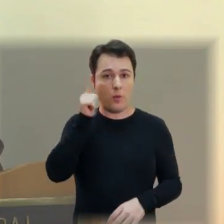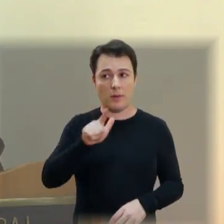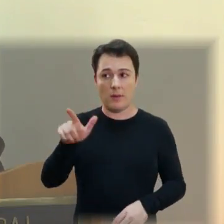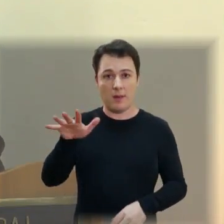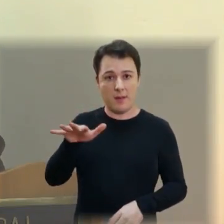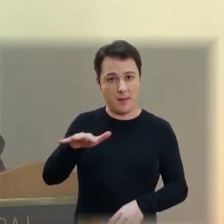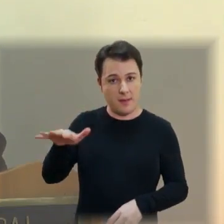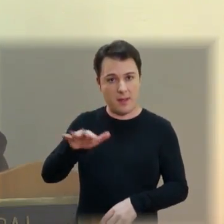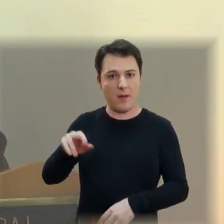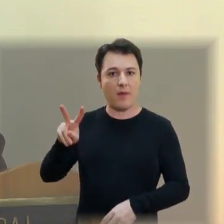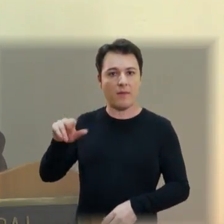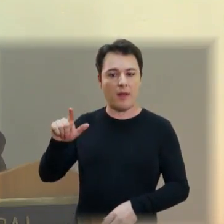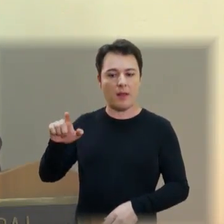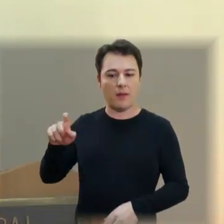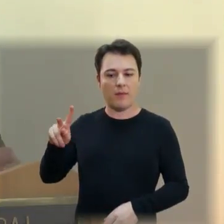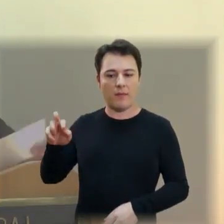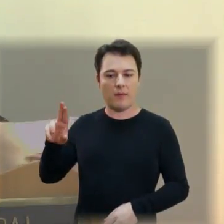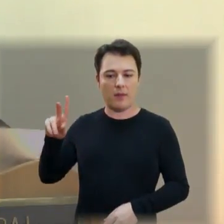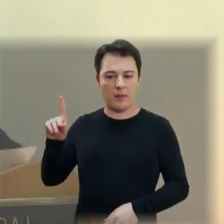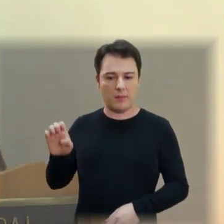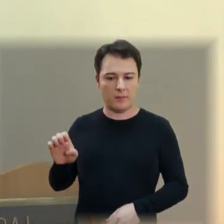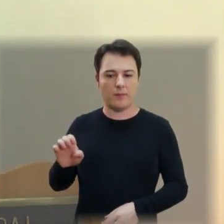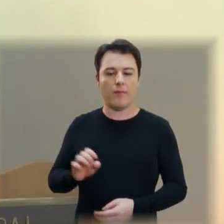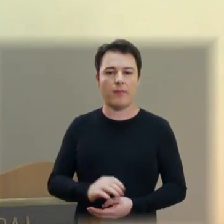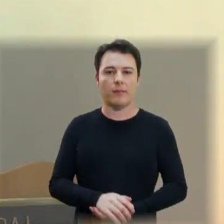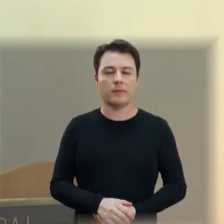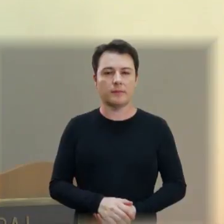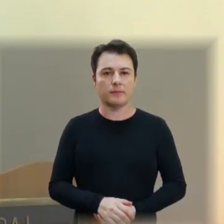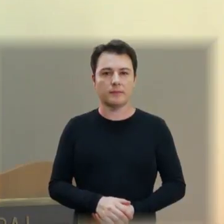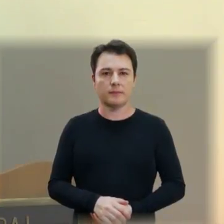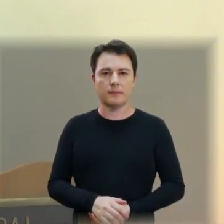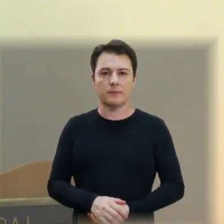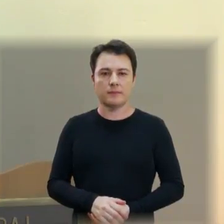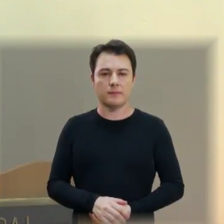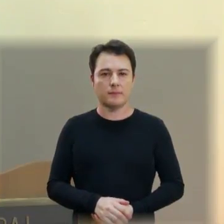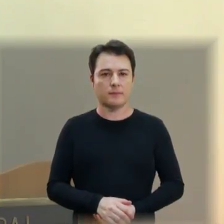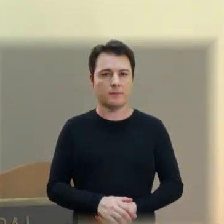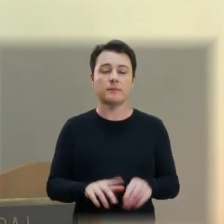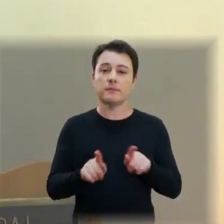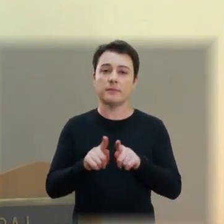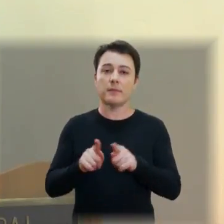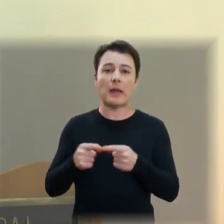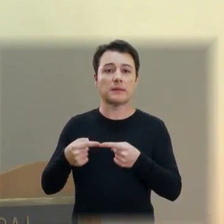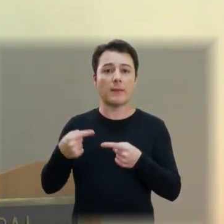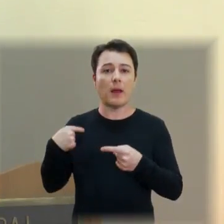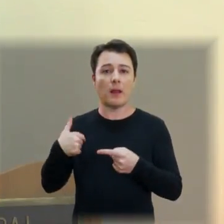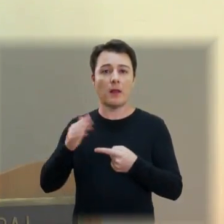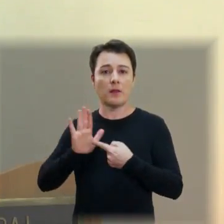aquela região da cidade de Araraquara. A gente também apresentou essa semana,